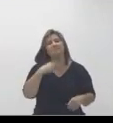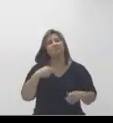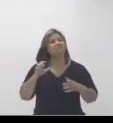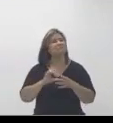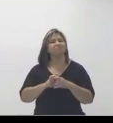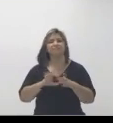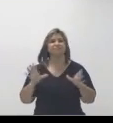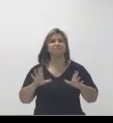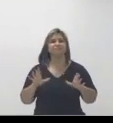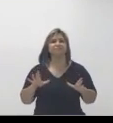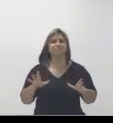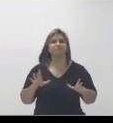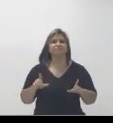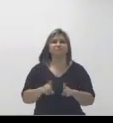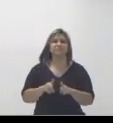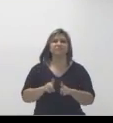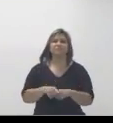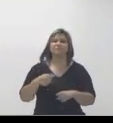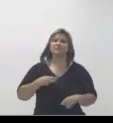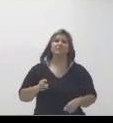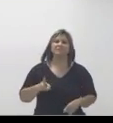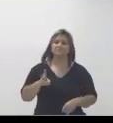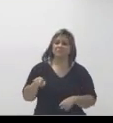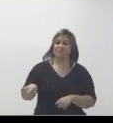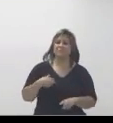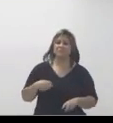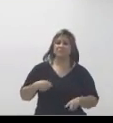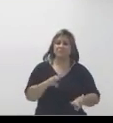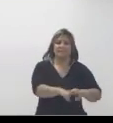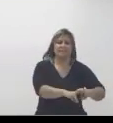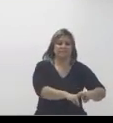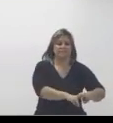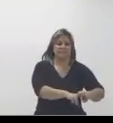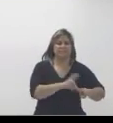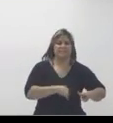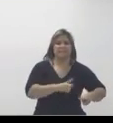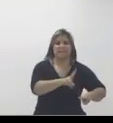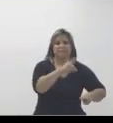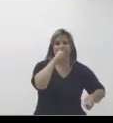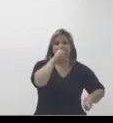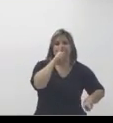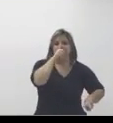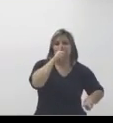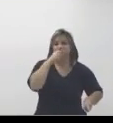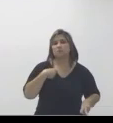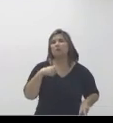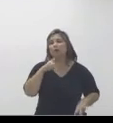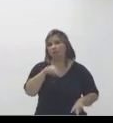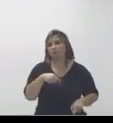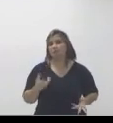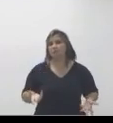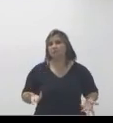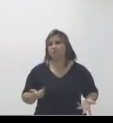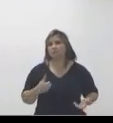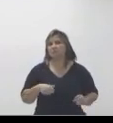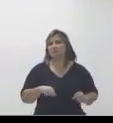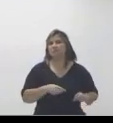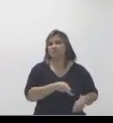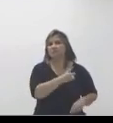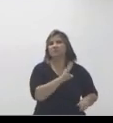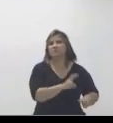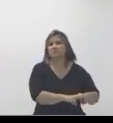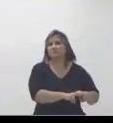do perigo para sempre porque essa pessoa vai ser perigosa sempre é que deu ensejo a essa permanência